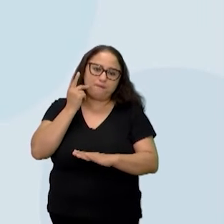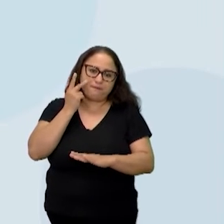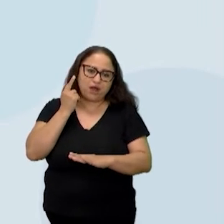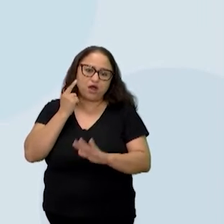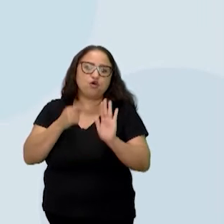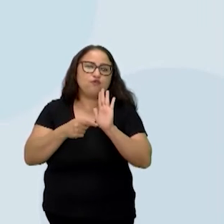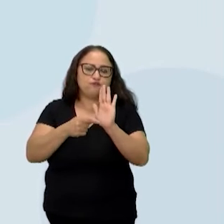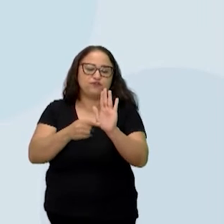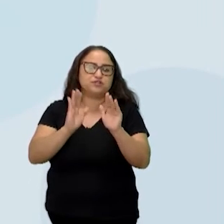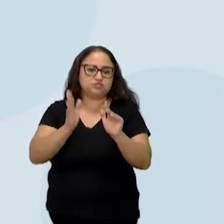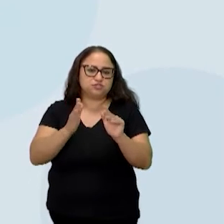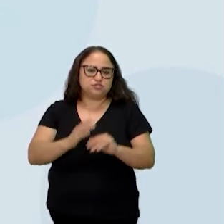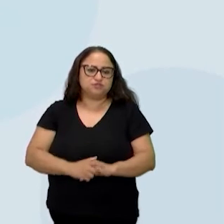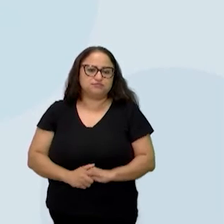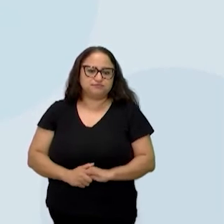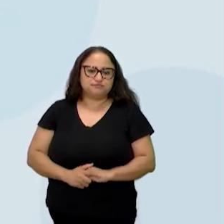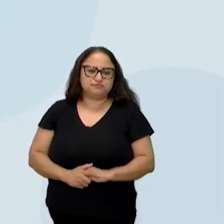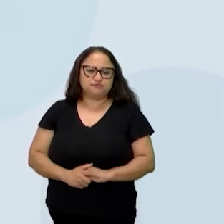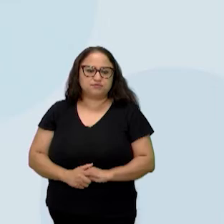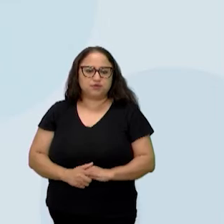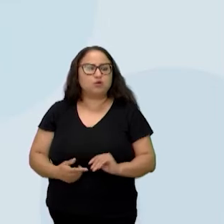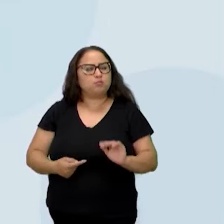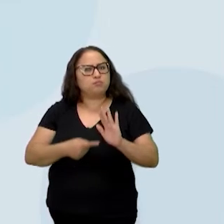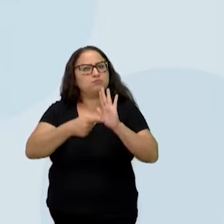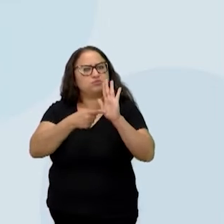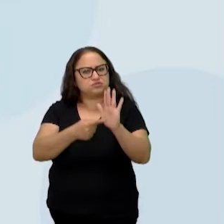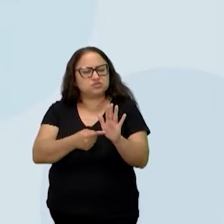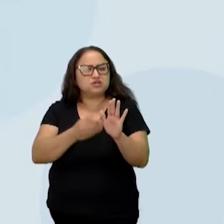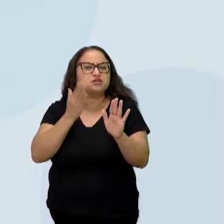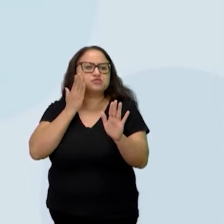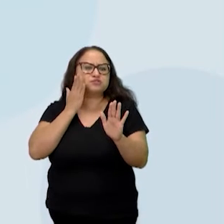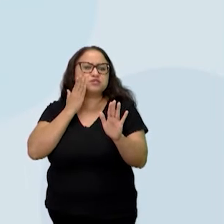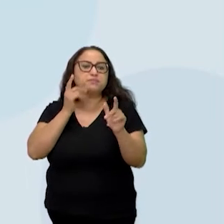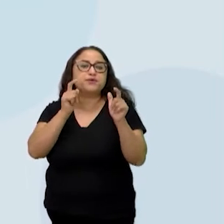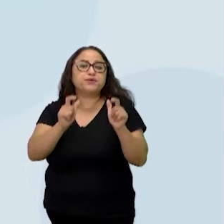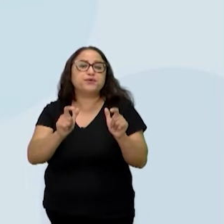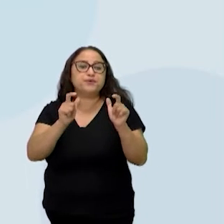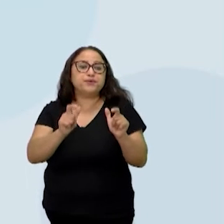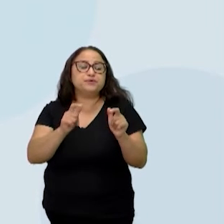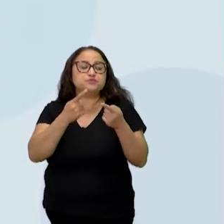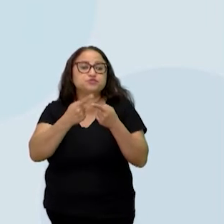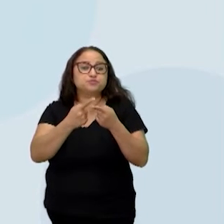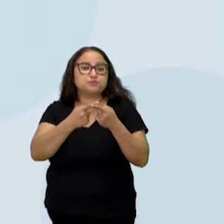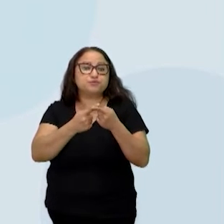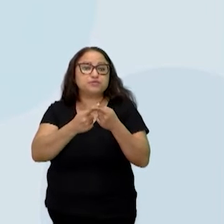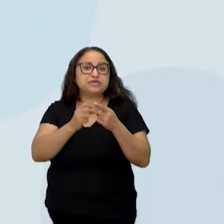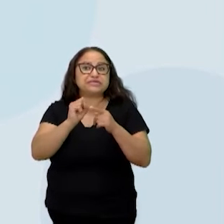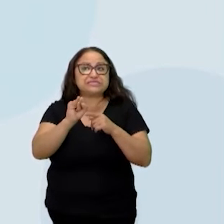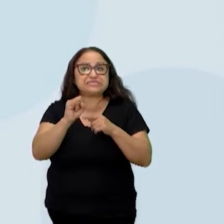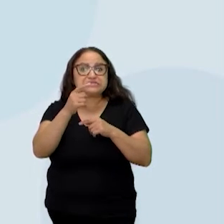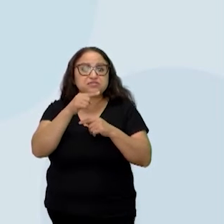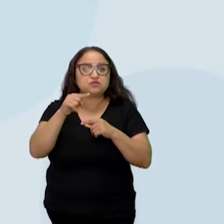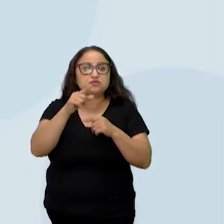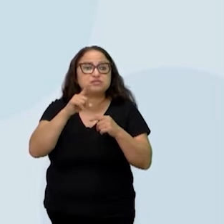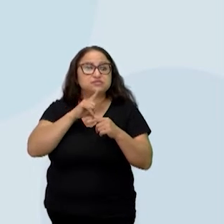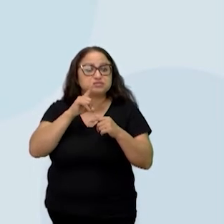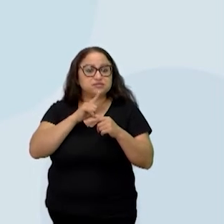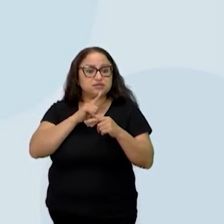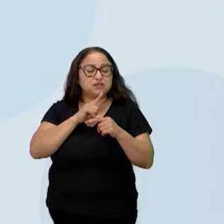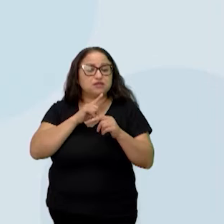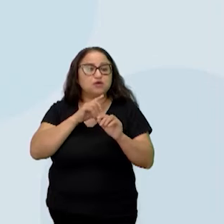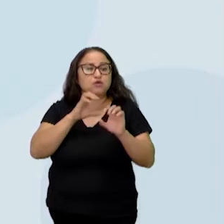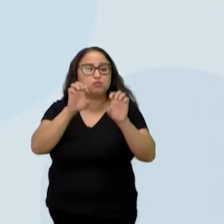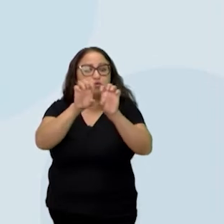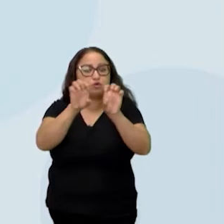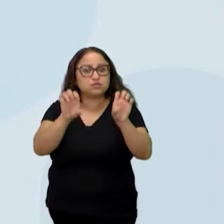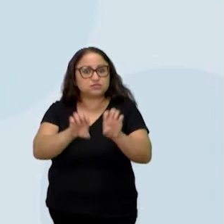né, exposto, inclusive, né, e saber da existência dele. Por quê? Quando nós temos o esquema coreográfico, né, ou